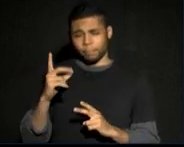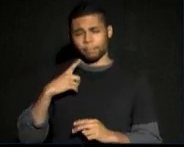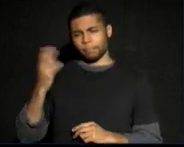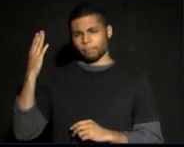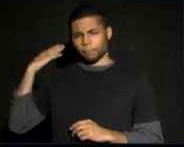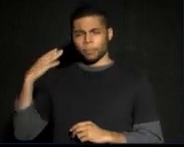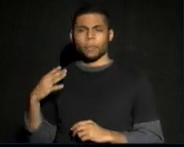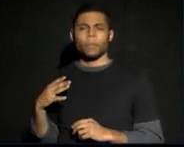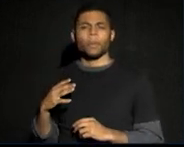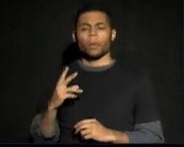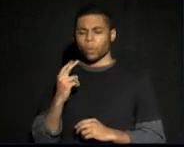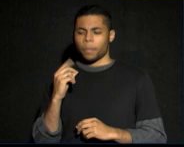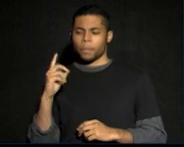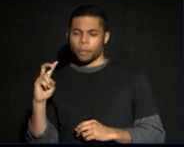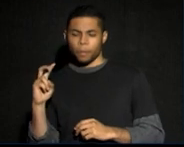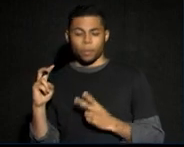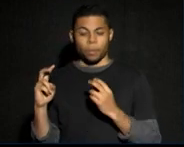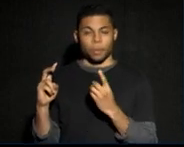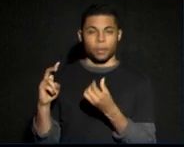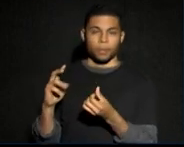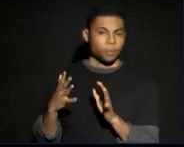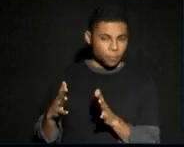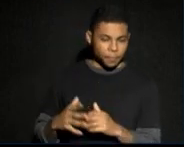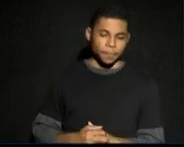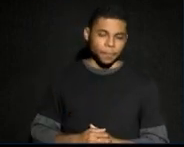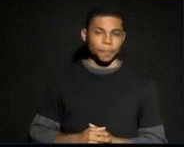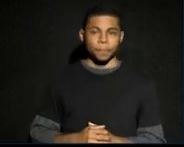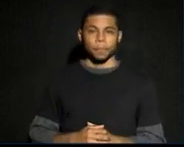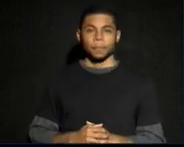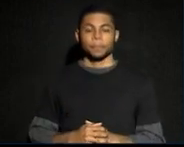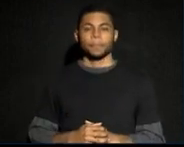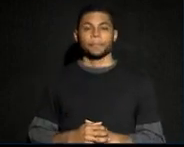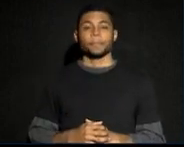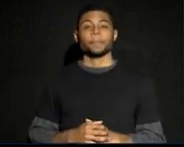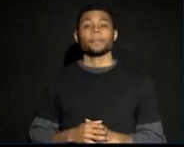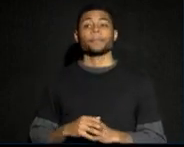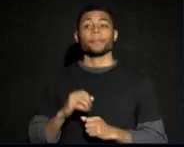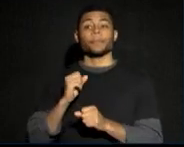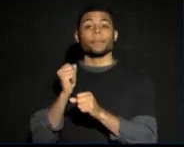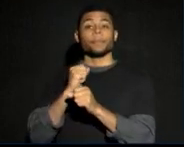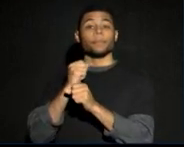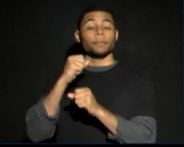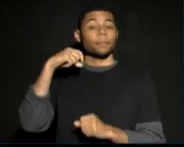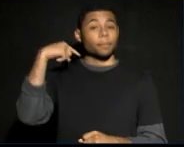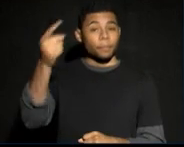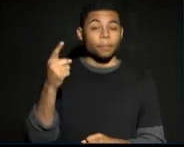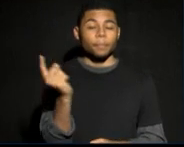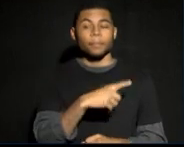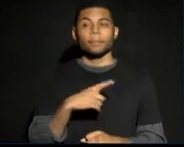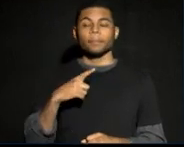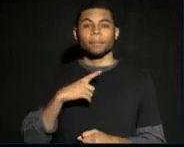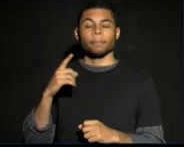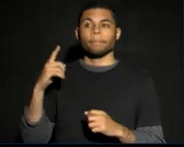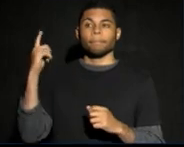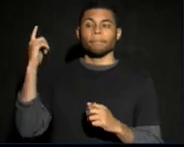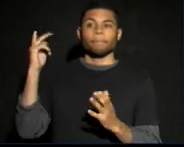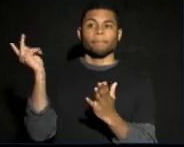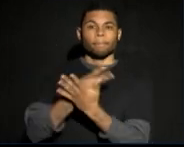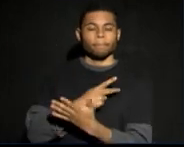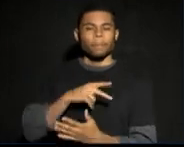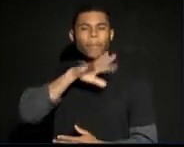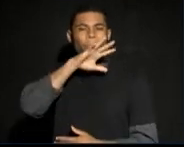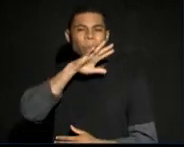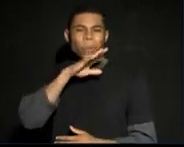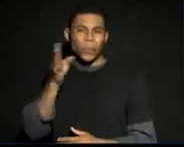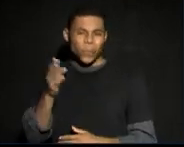teve aí uma recessão muito forte 2015/2016 na e o nos anos seguintes a gente teve aí resultados bem ruins